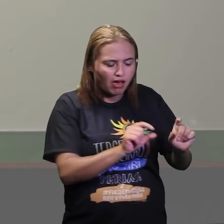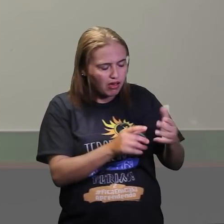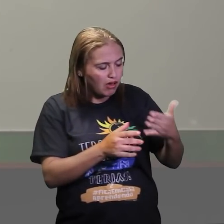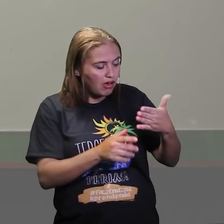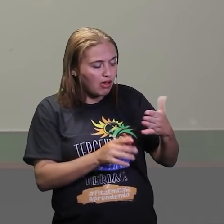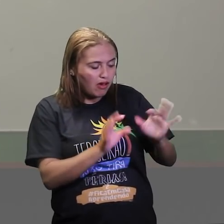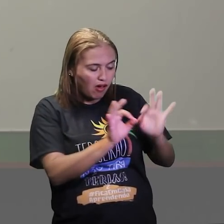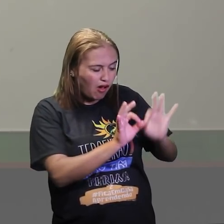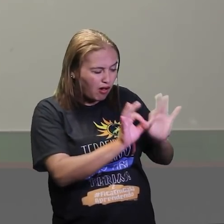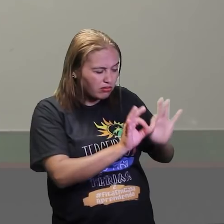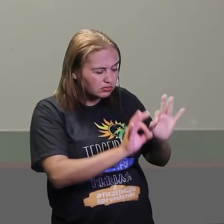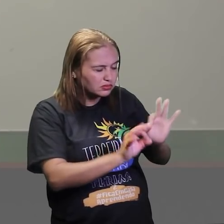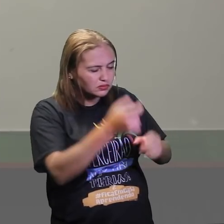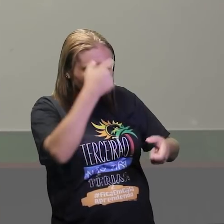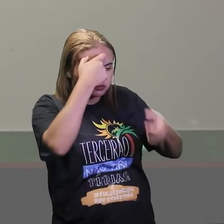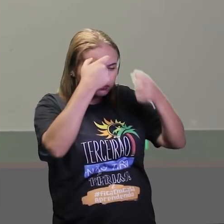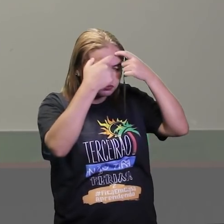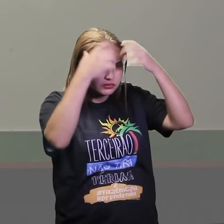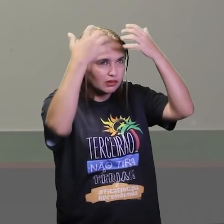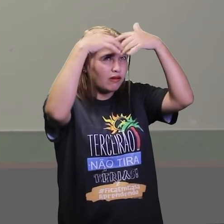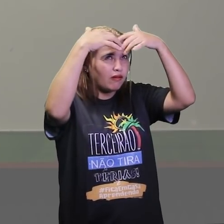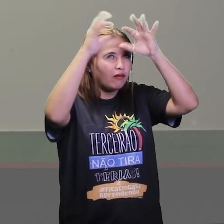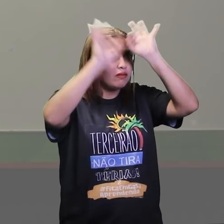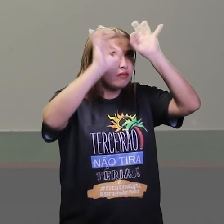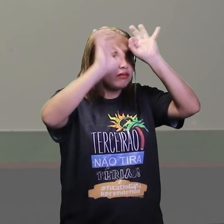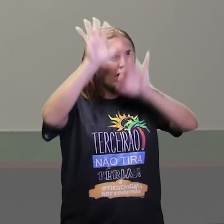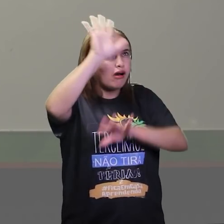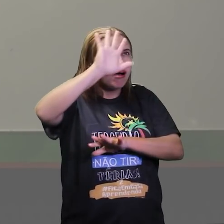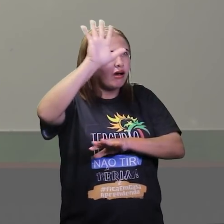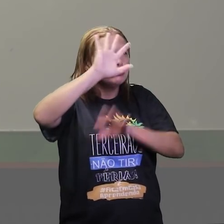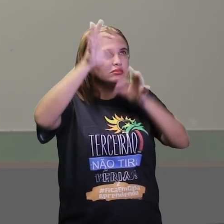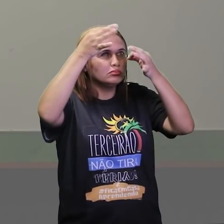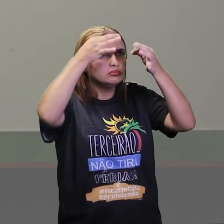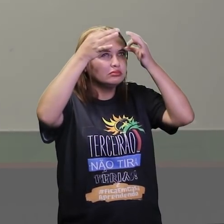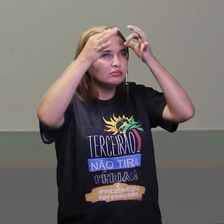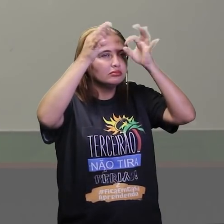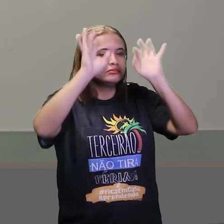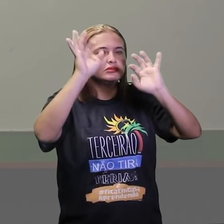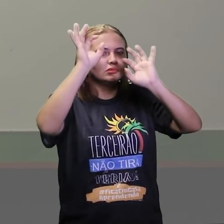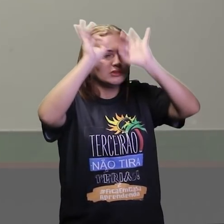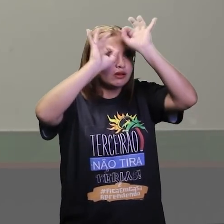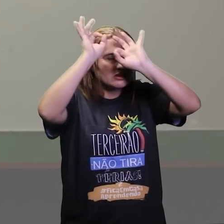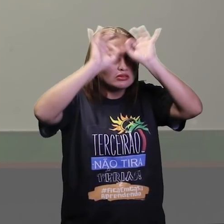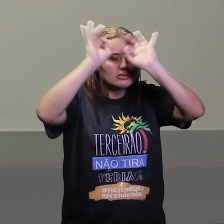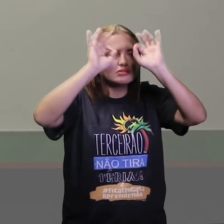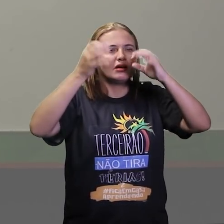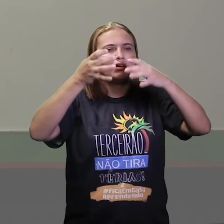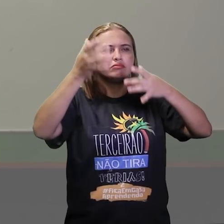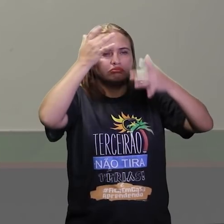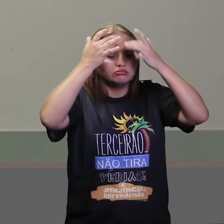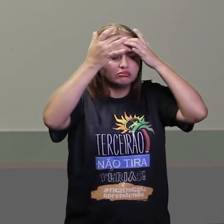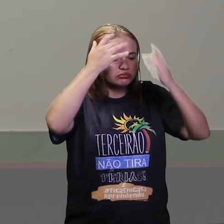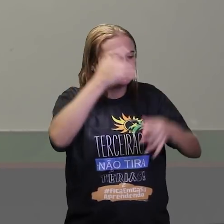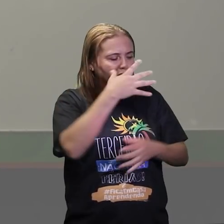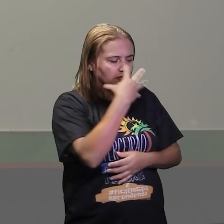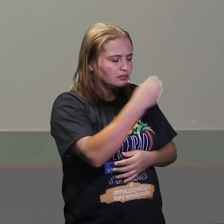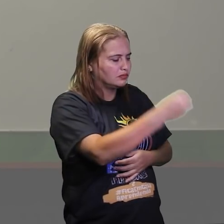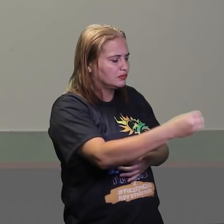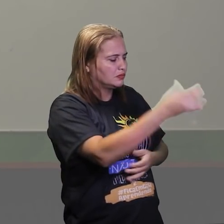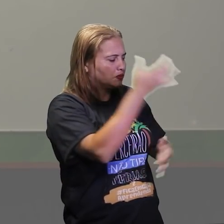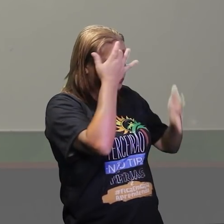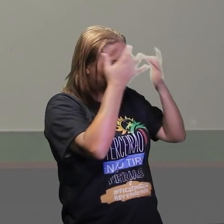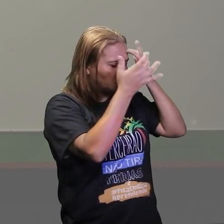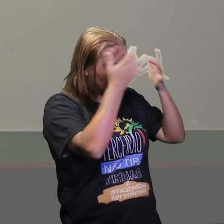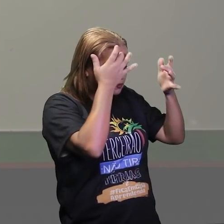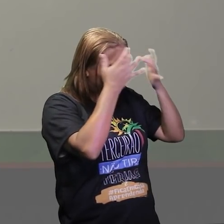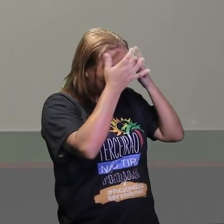tu montares na tua cabeça toda vez o teu mapa mental e tu seguires aí as grandes dicas, né? O Hobbes, o absolutismo, ele vai falar do